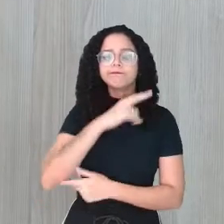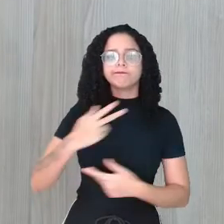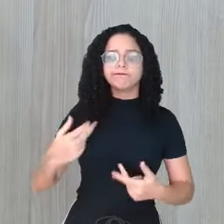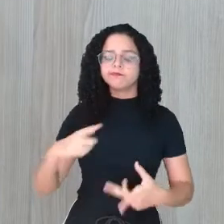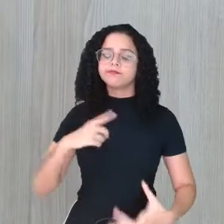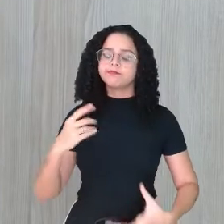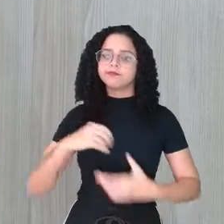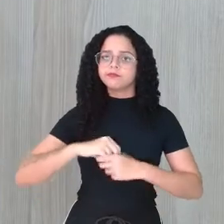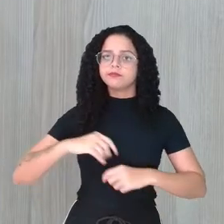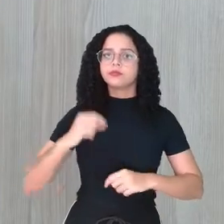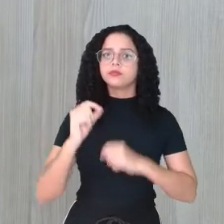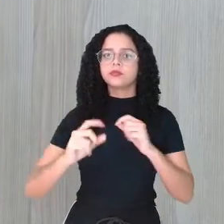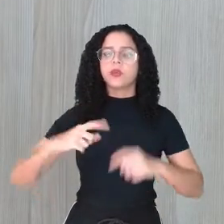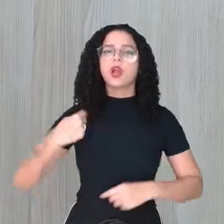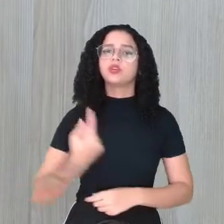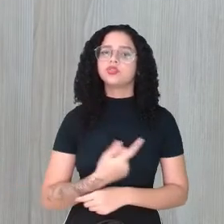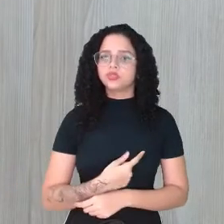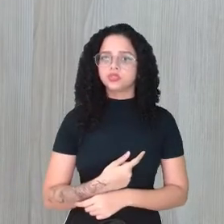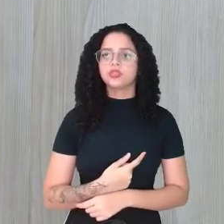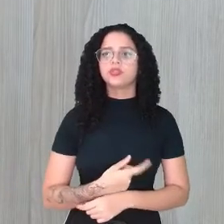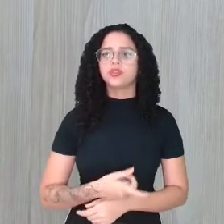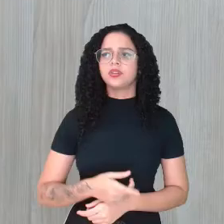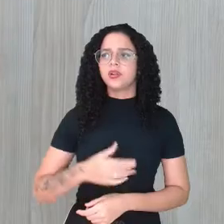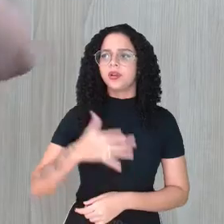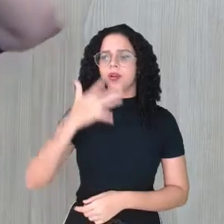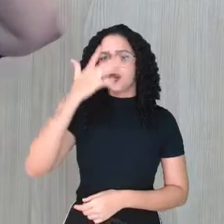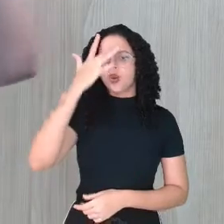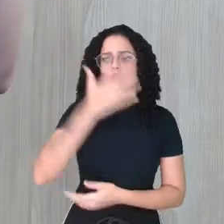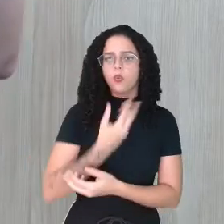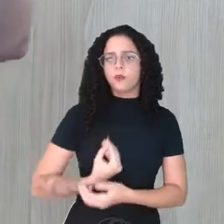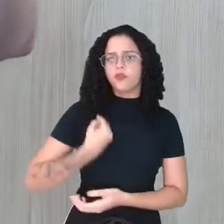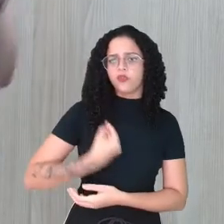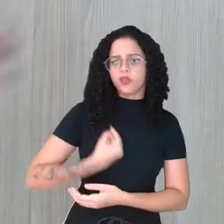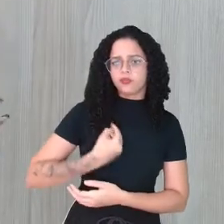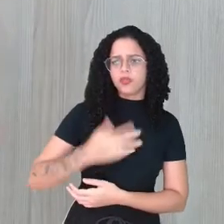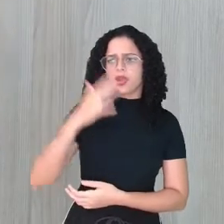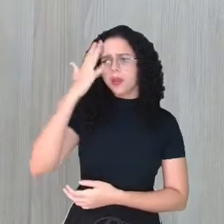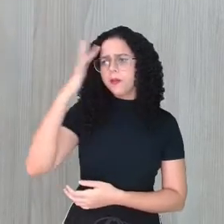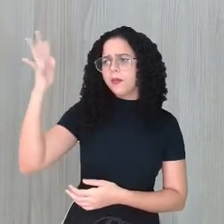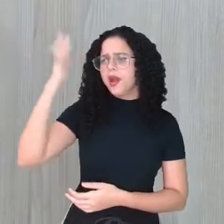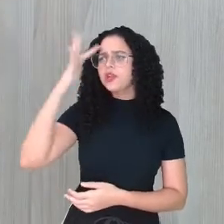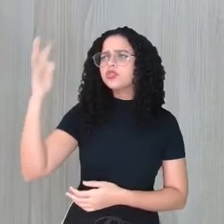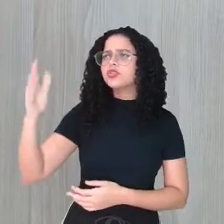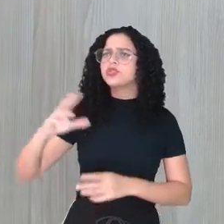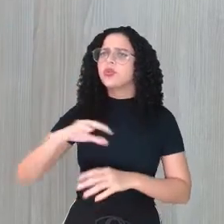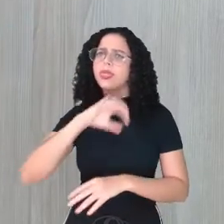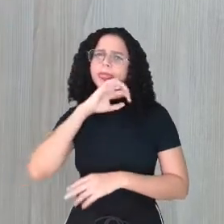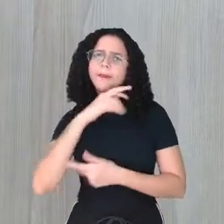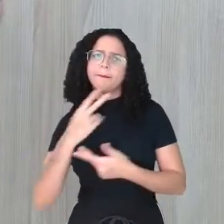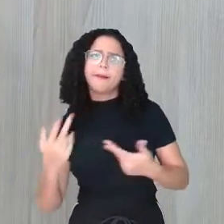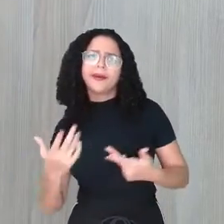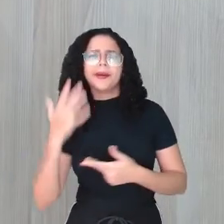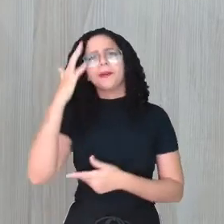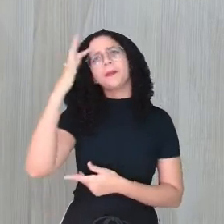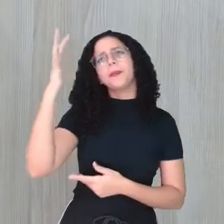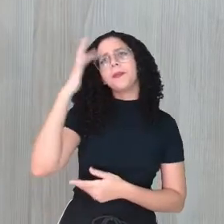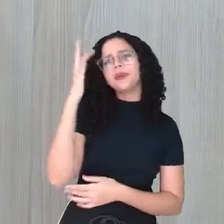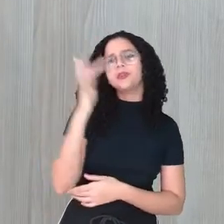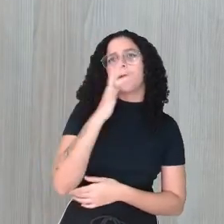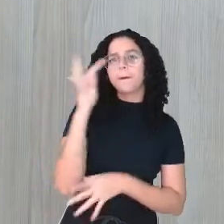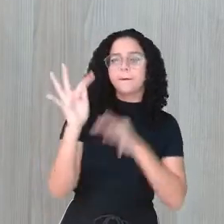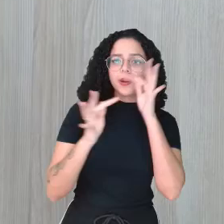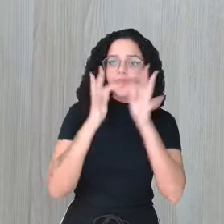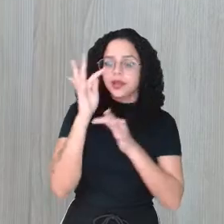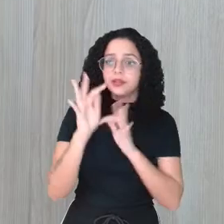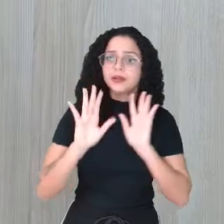né? Porque a gente tem uma mania de, quando fala de seres vivos, a gente imagina os animaizinhos, imagina as plantas, né?